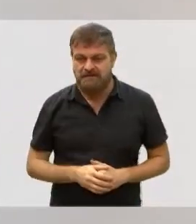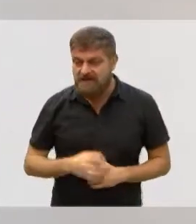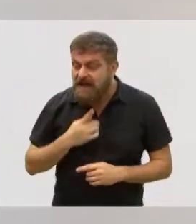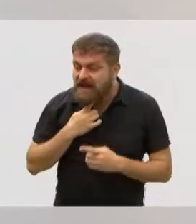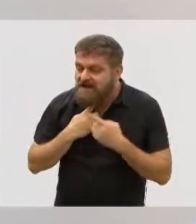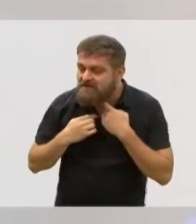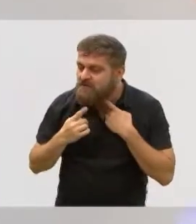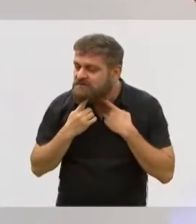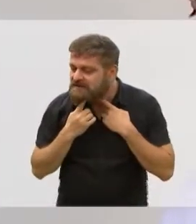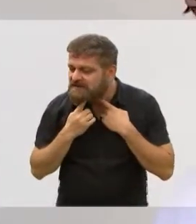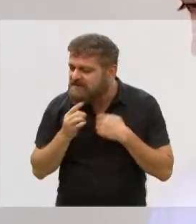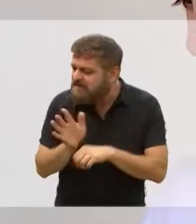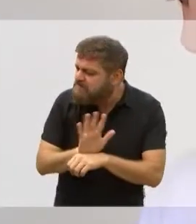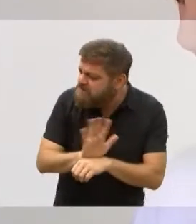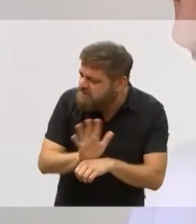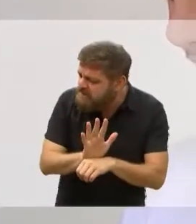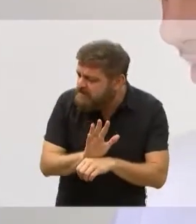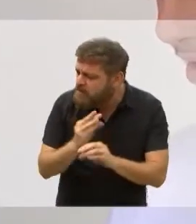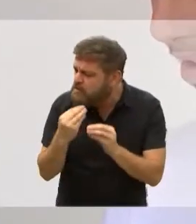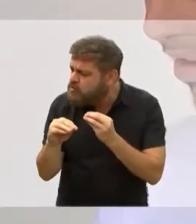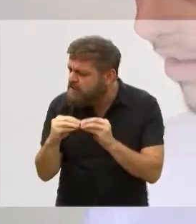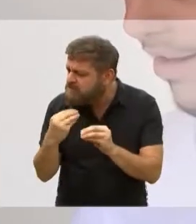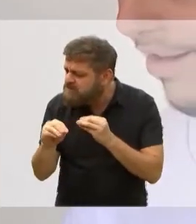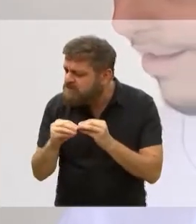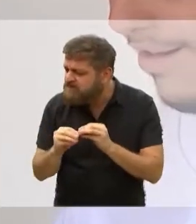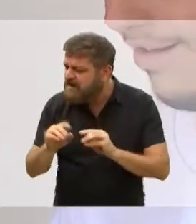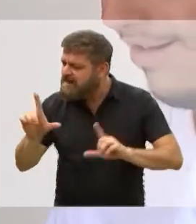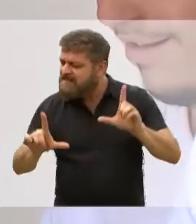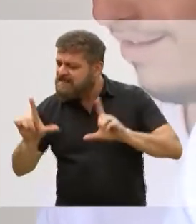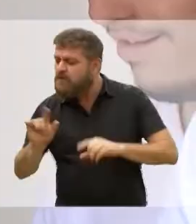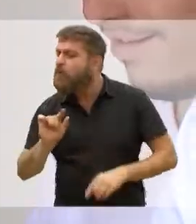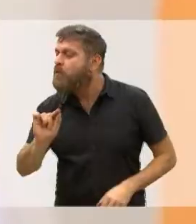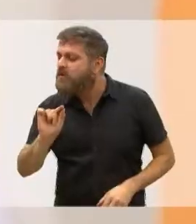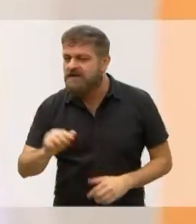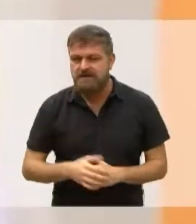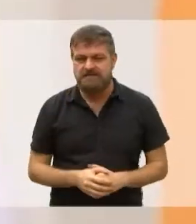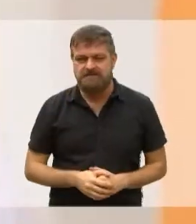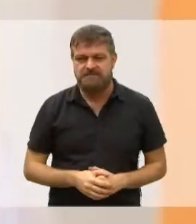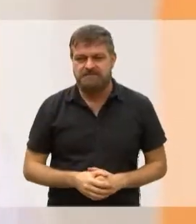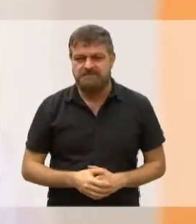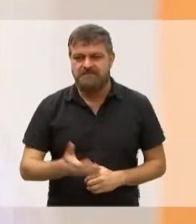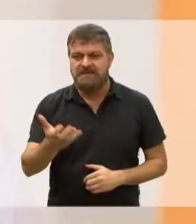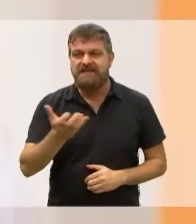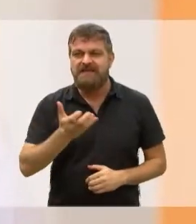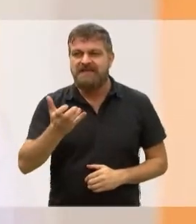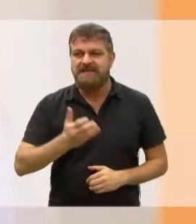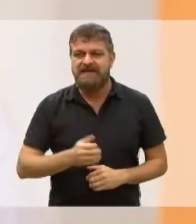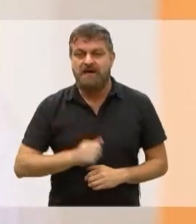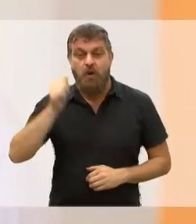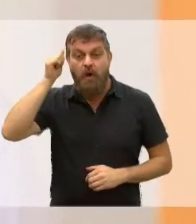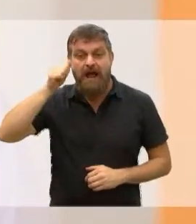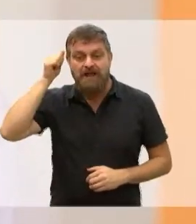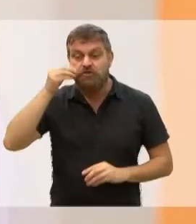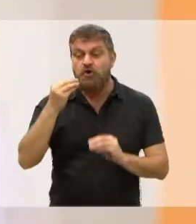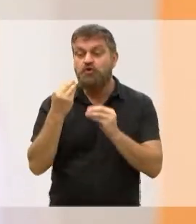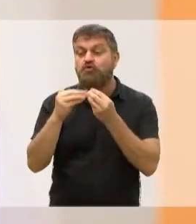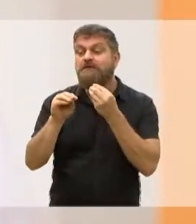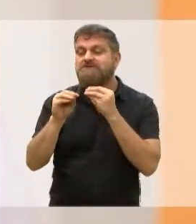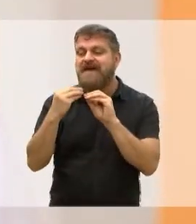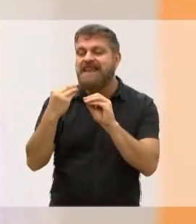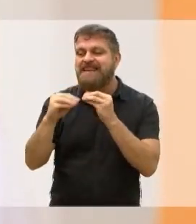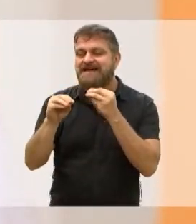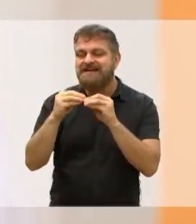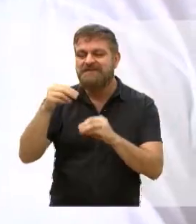ser ator, mas fazer filme, novela, programa de televisão, o que você quer? Ser ator de